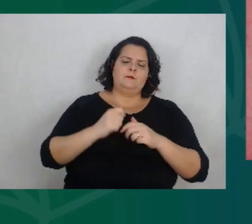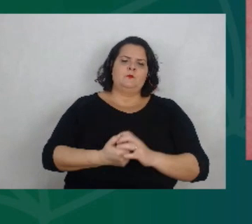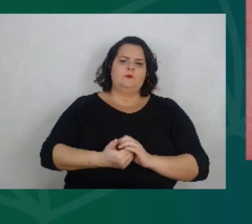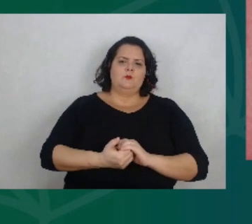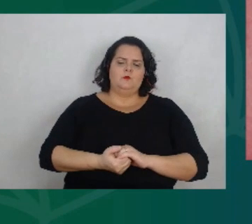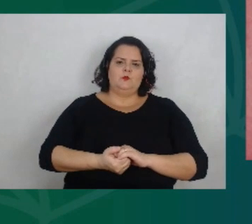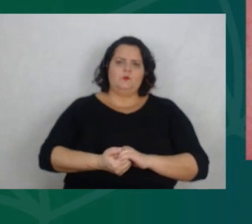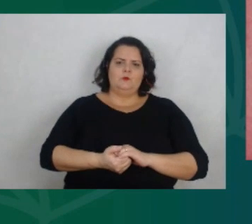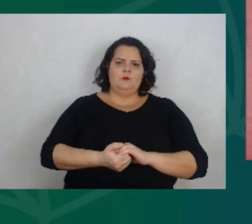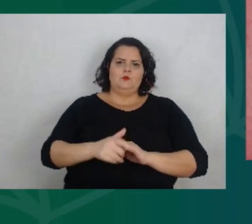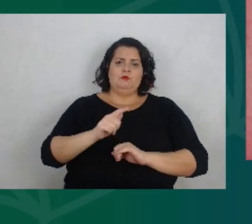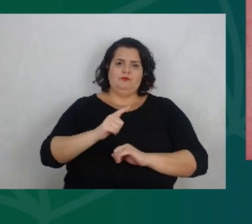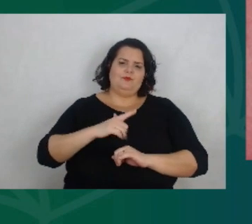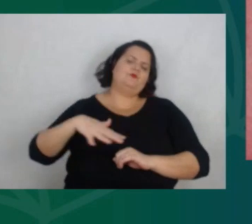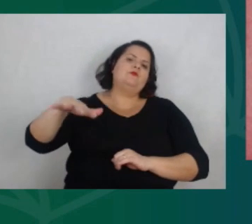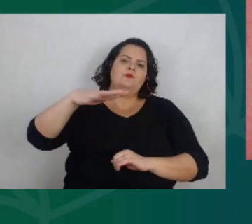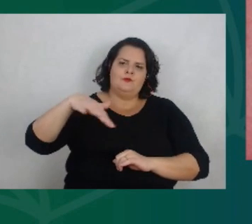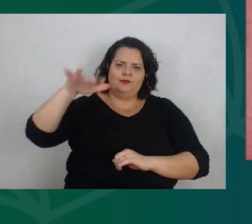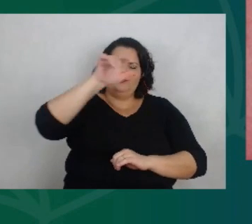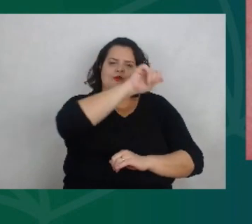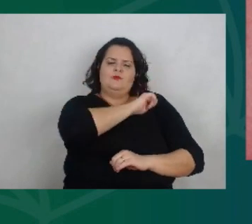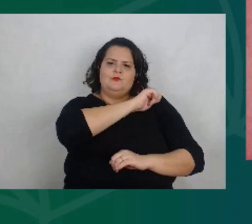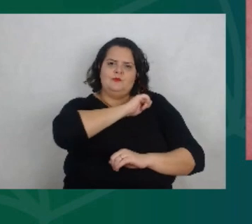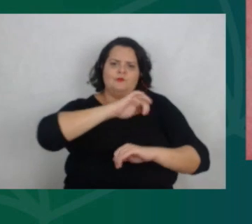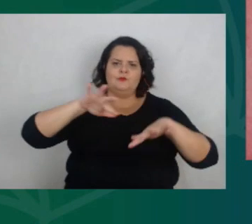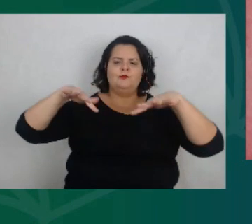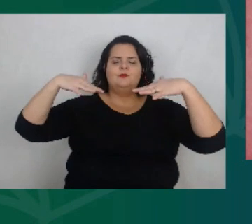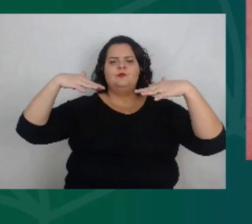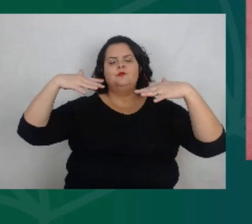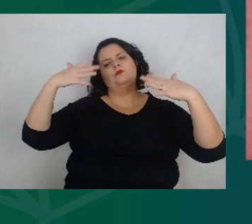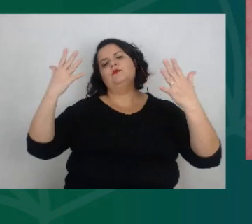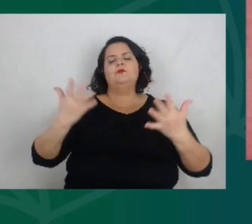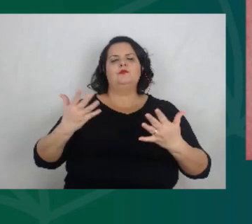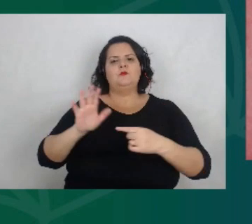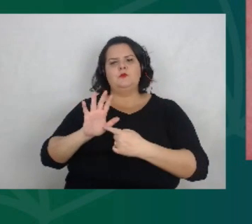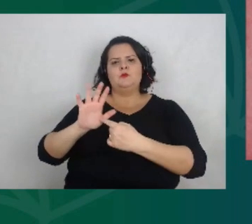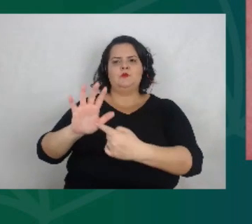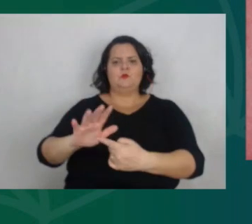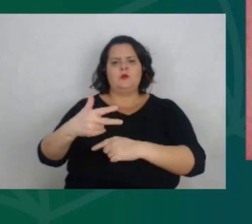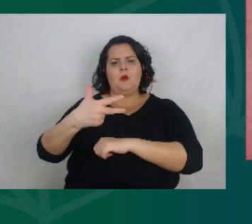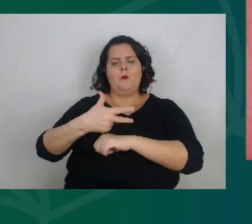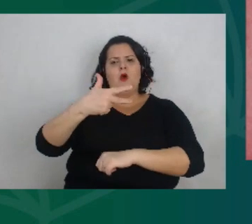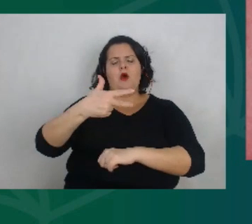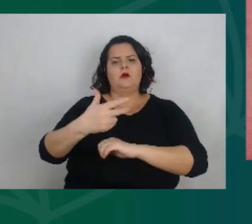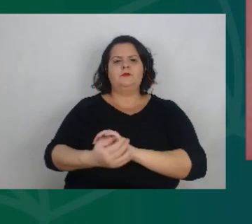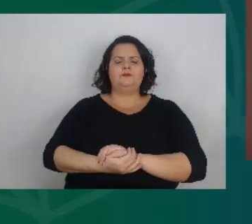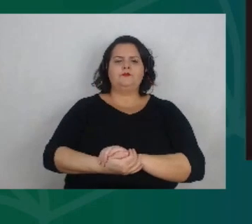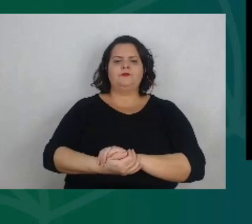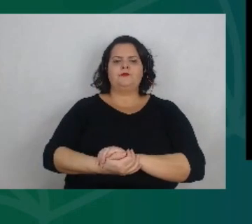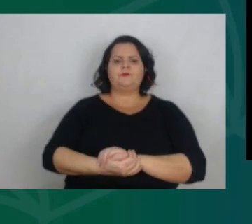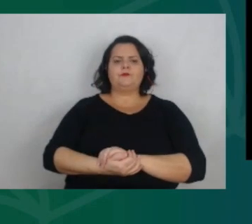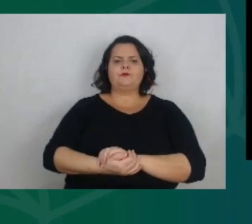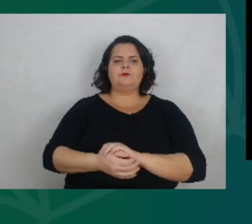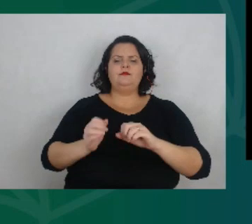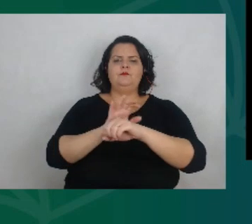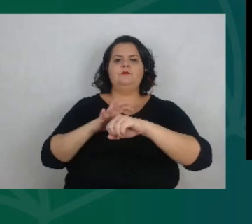temos muitos acadêmicos assistindo, apresentar no próximo slide um vídeo do vírus SARS-CoV-2